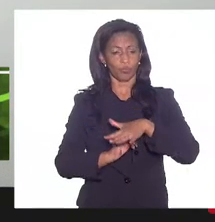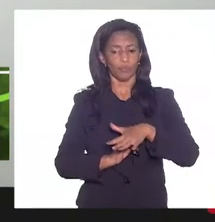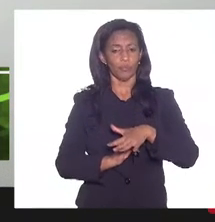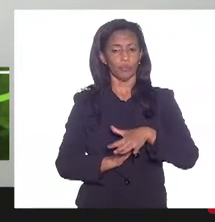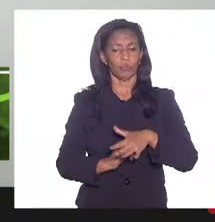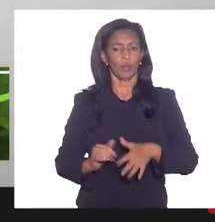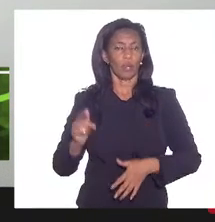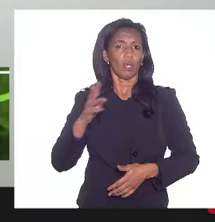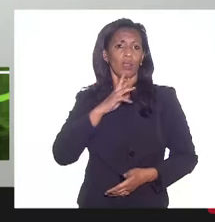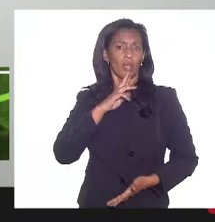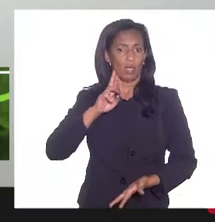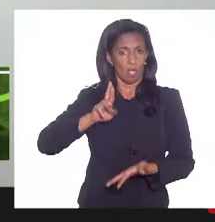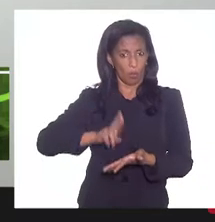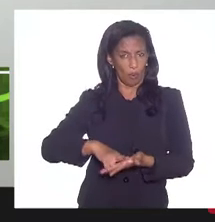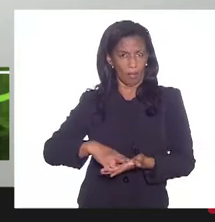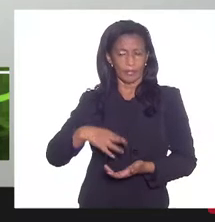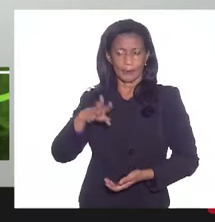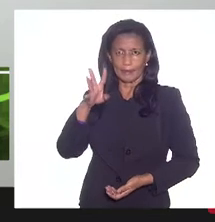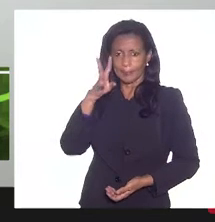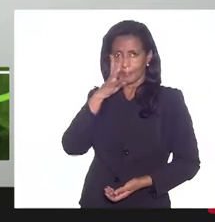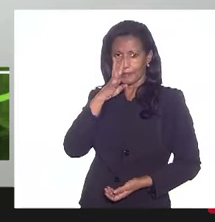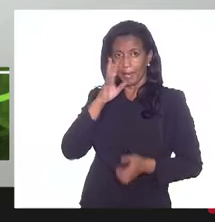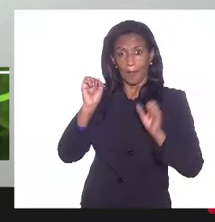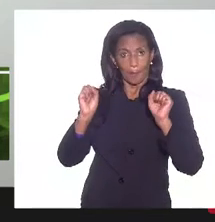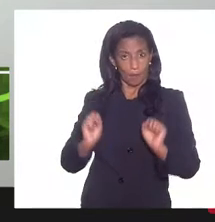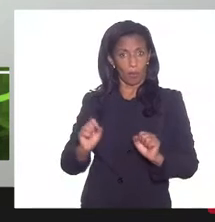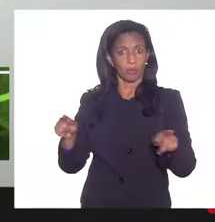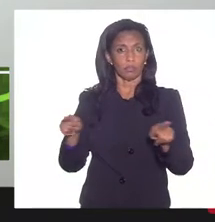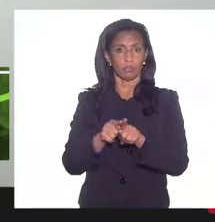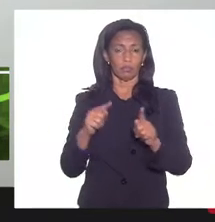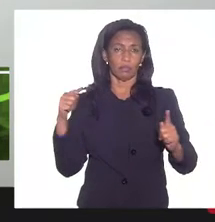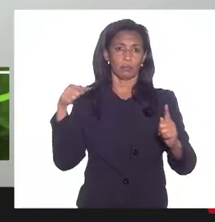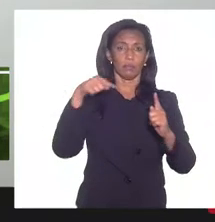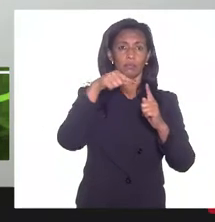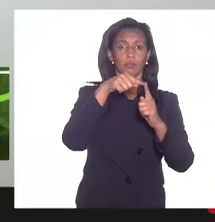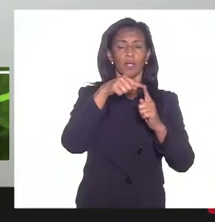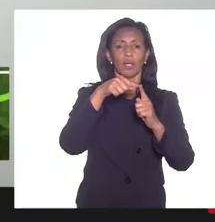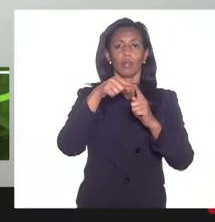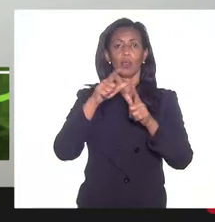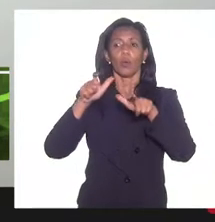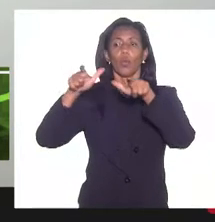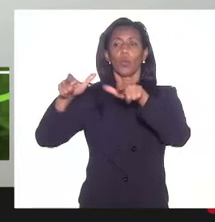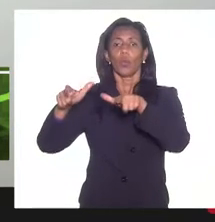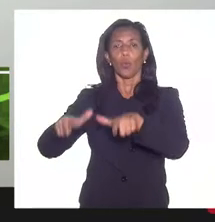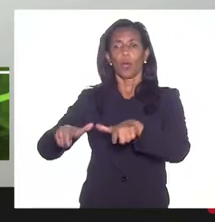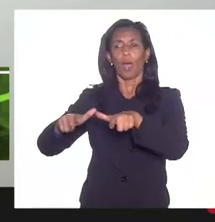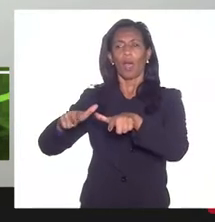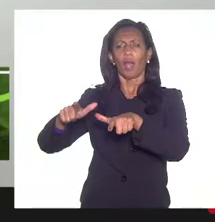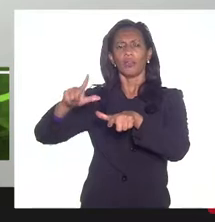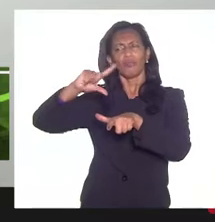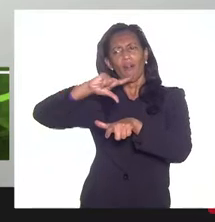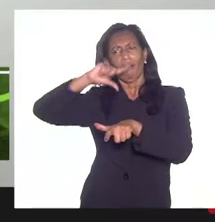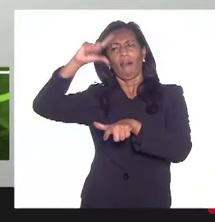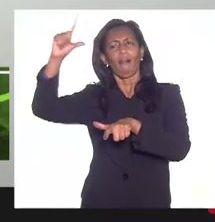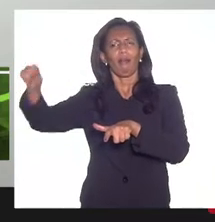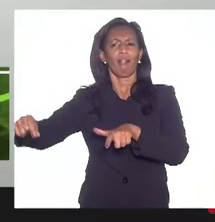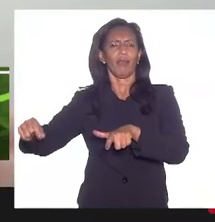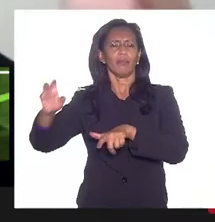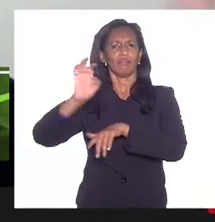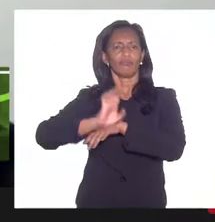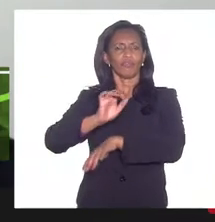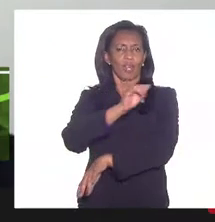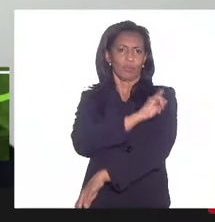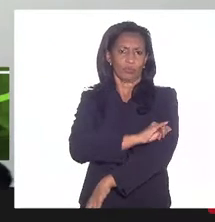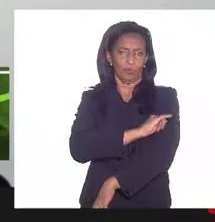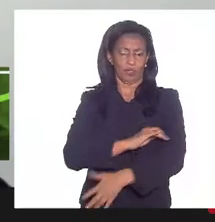reconhece e admira, possa também alcançar regiões para além da região metropolitana do Rio de Janeiro.